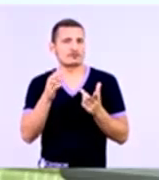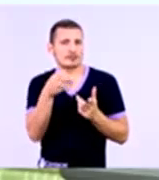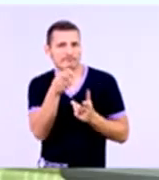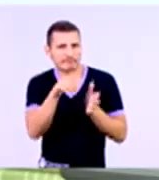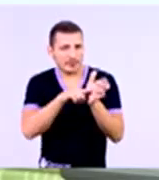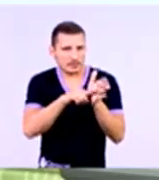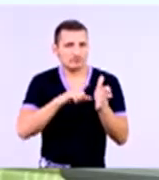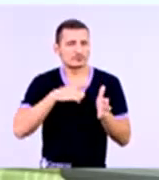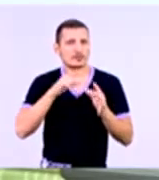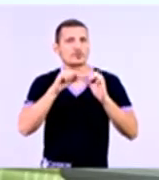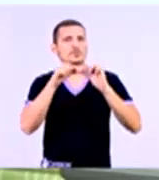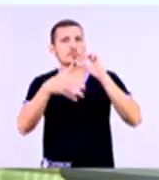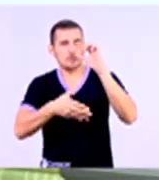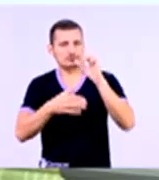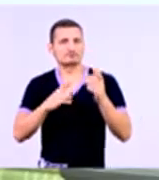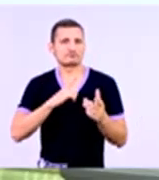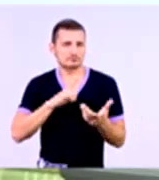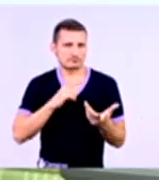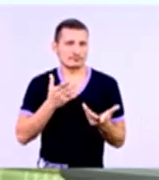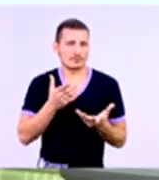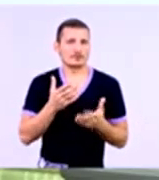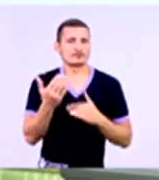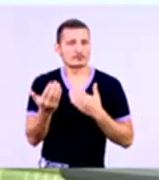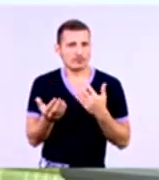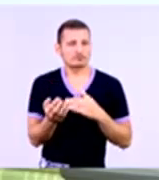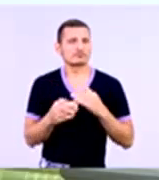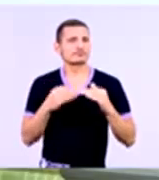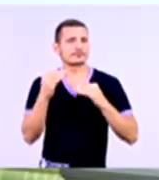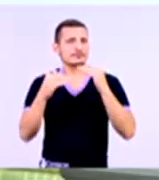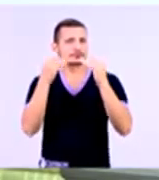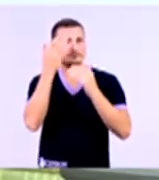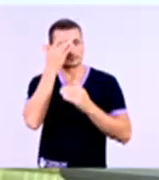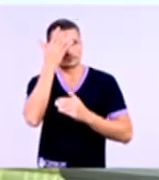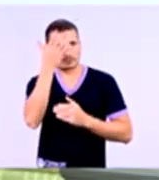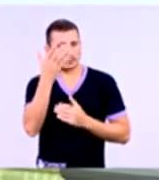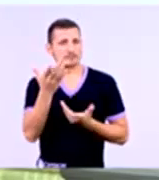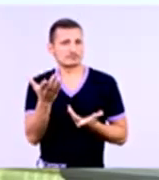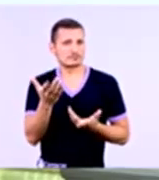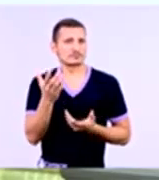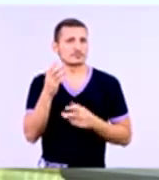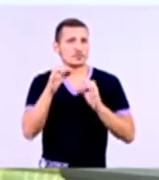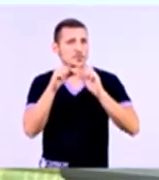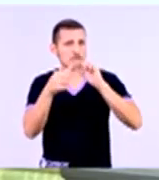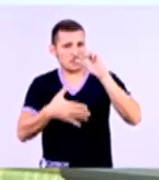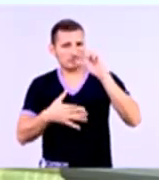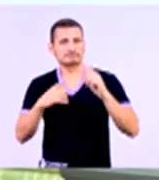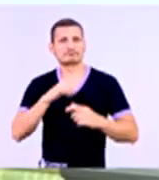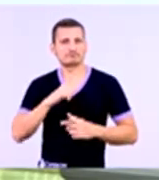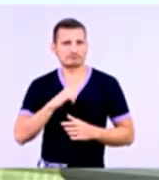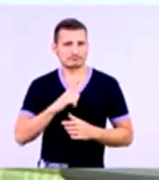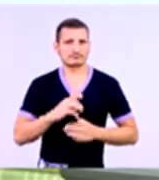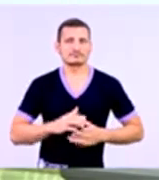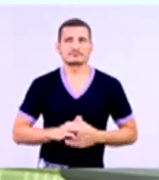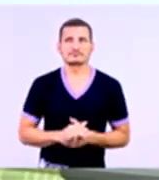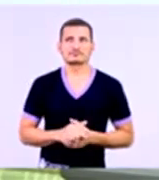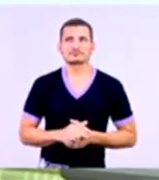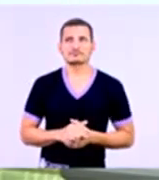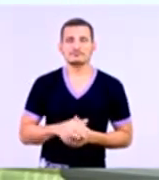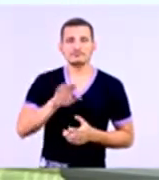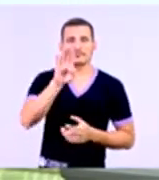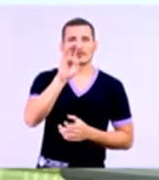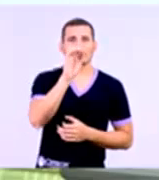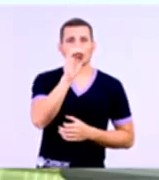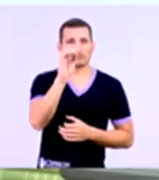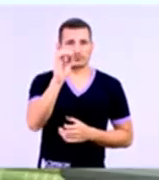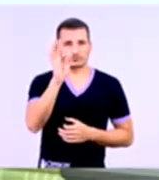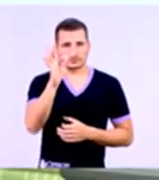Então a tendência e a facilidade que ele trouxe beneficiou tudo isso. Bom, o Bootstrap tem